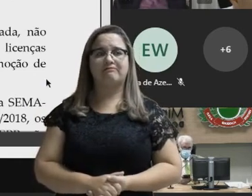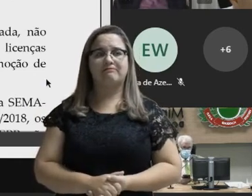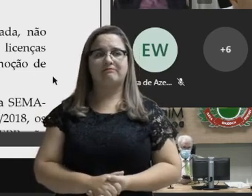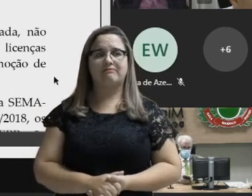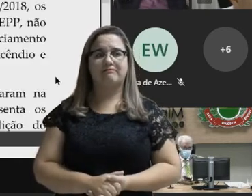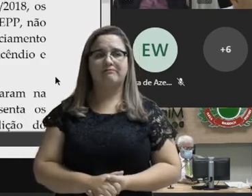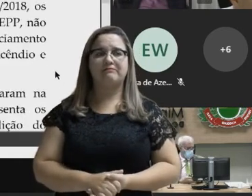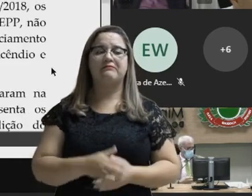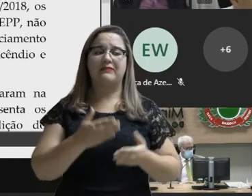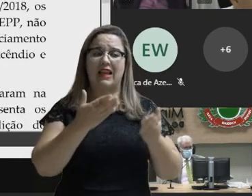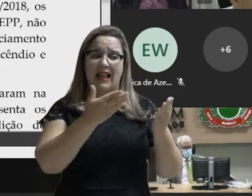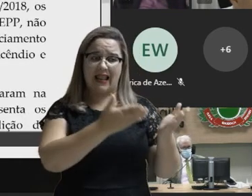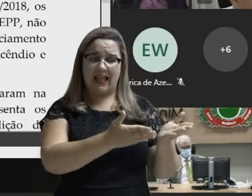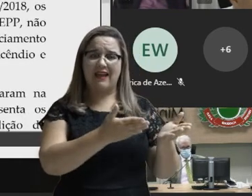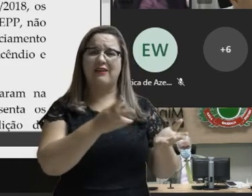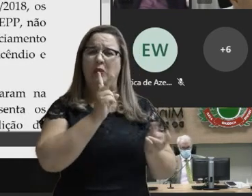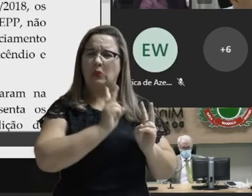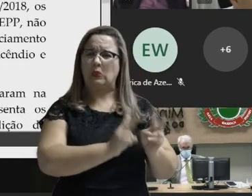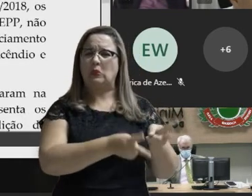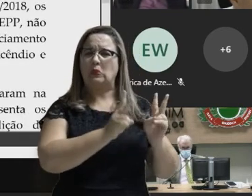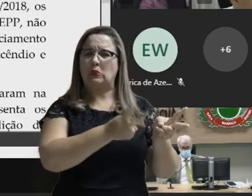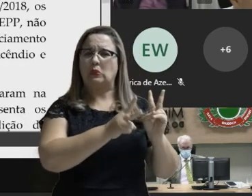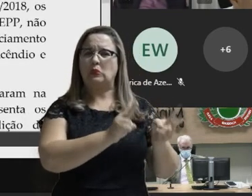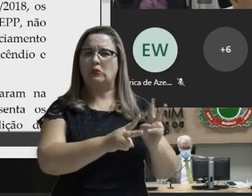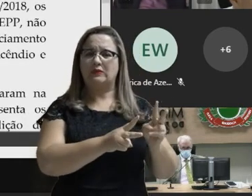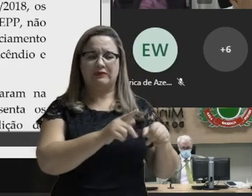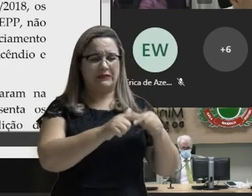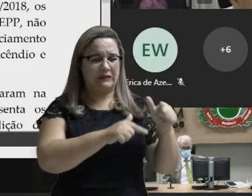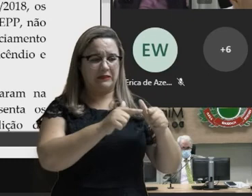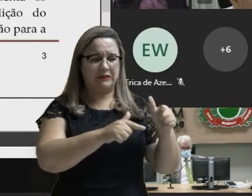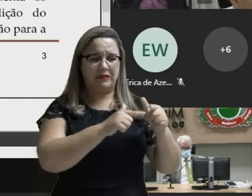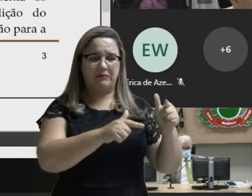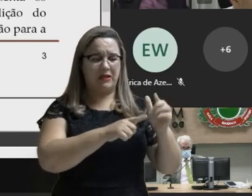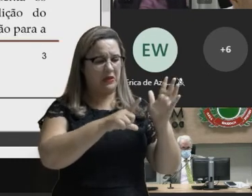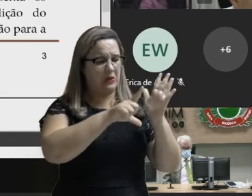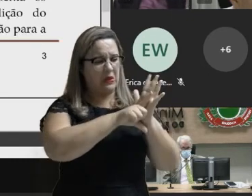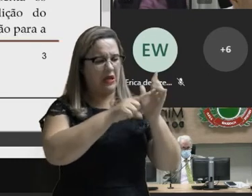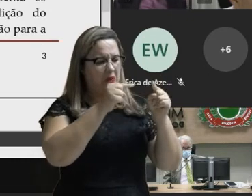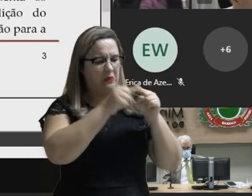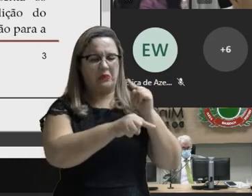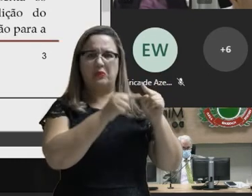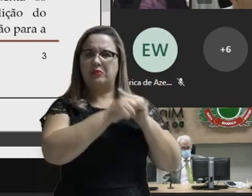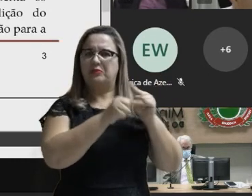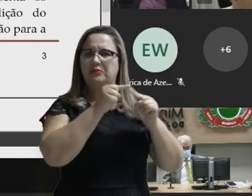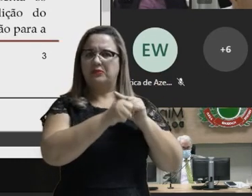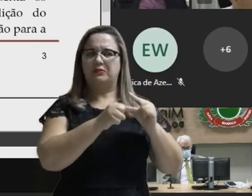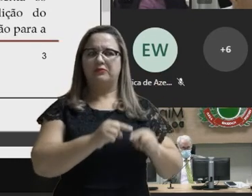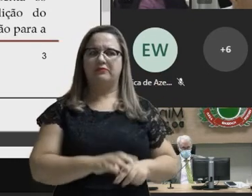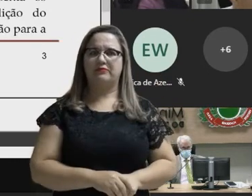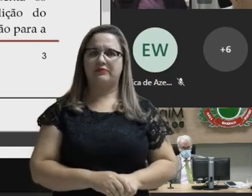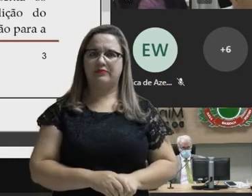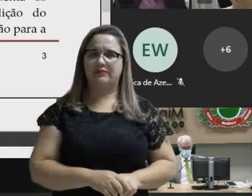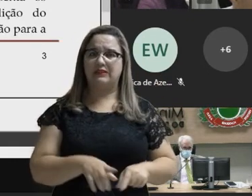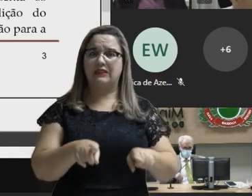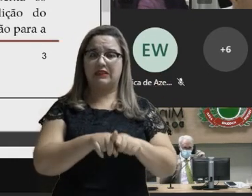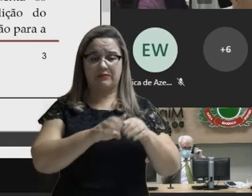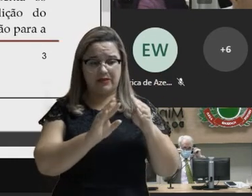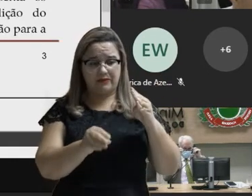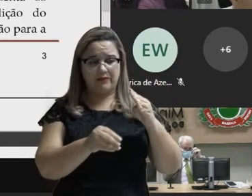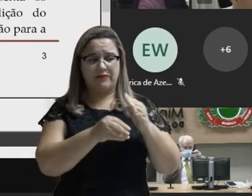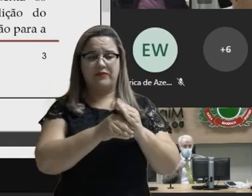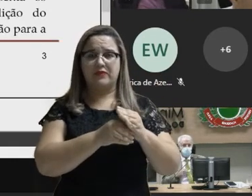na verdade, ela continua irregular. E eu também acrescento o seguinte,